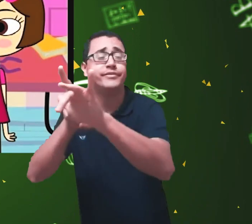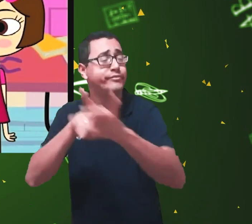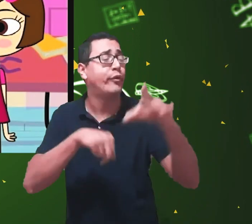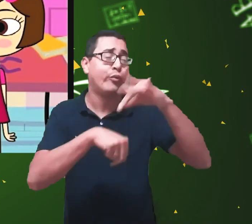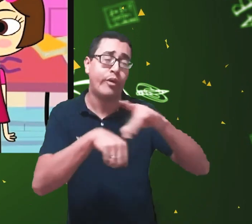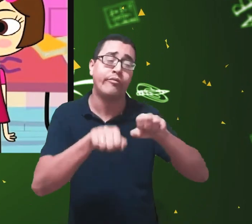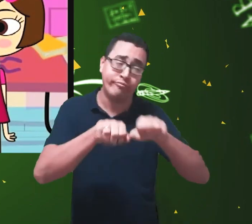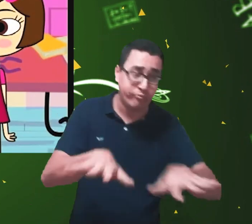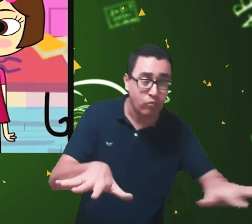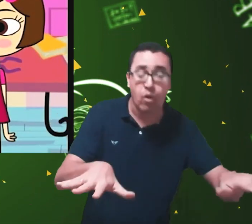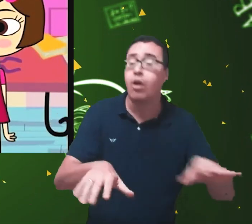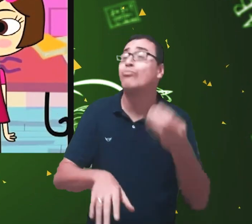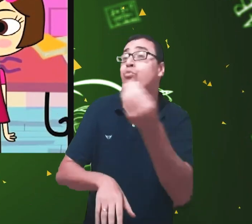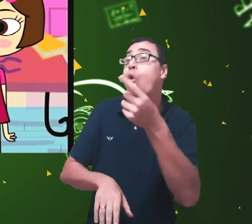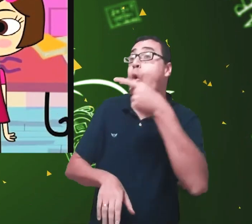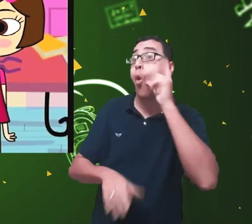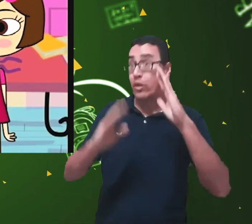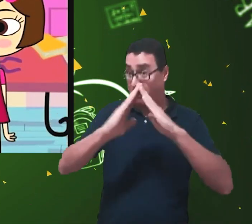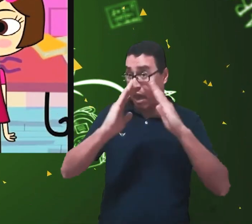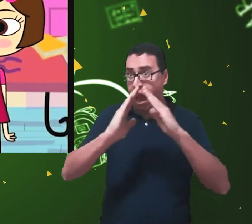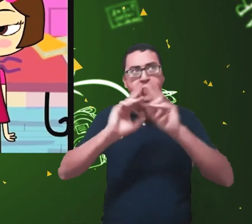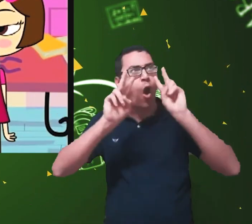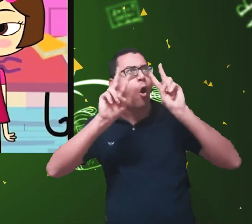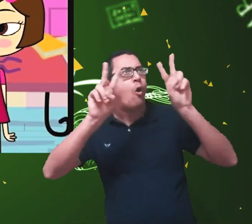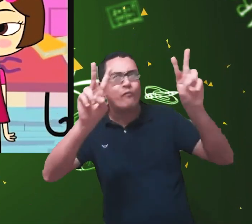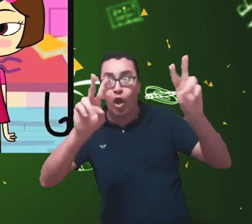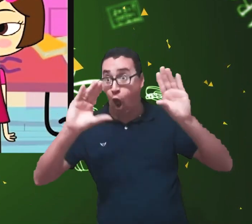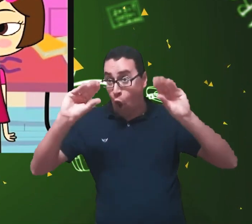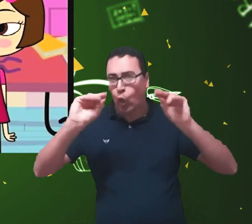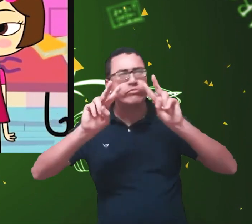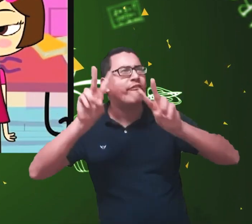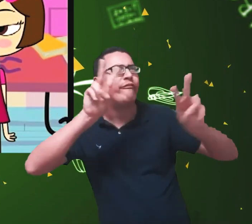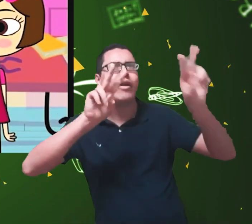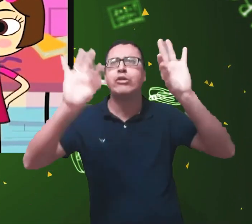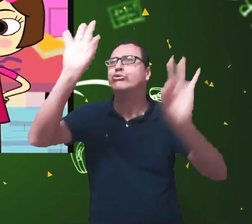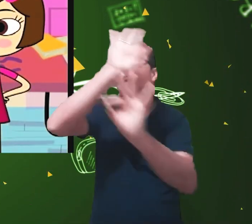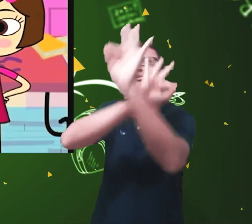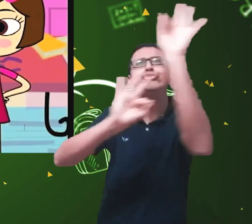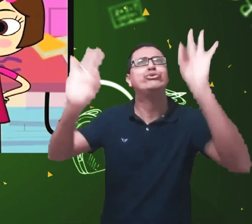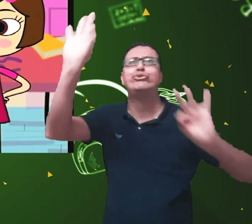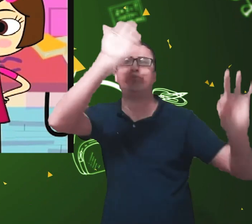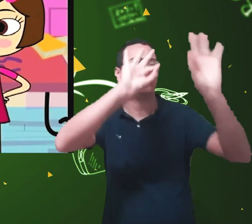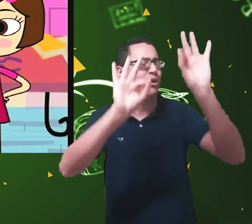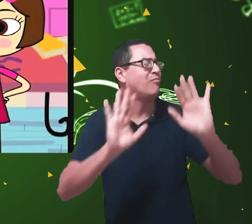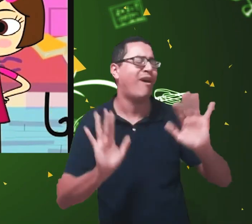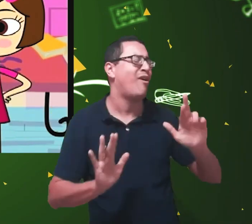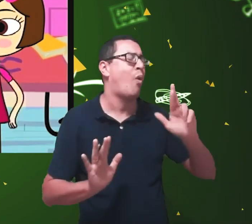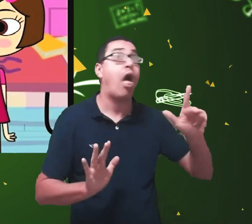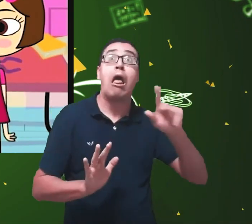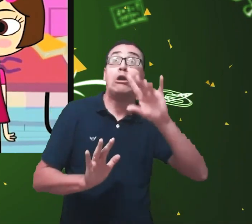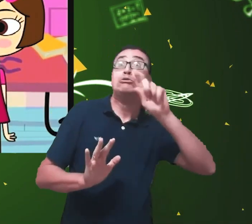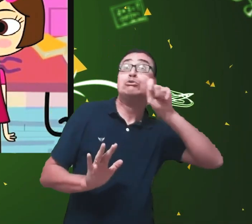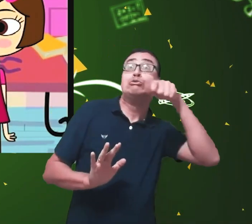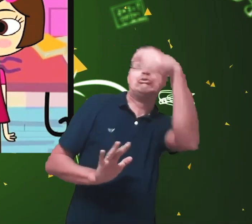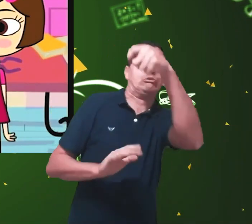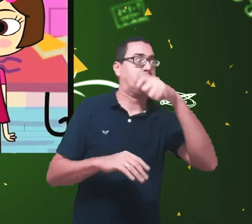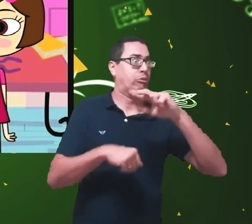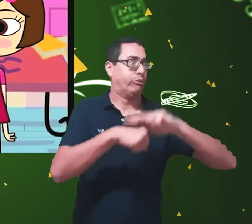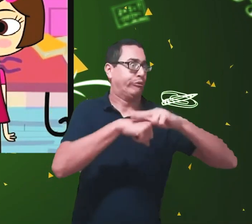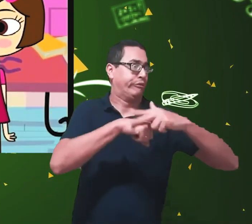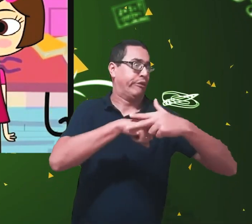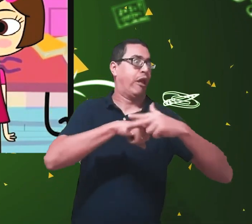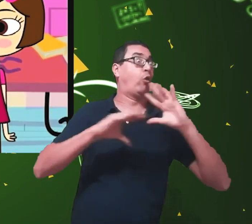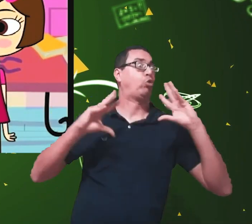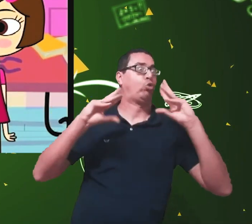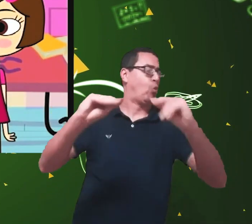ontem à noite lá em casa tinha um monte de mosquito. E daí? Nem todo borrachudo dá dengue. Mas, e por que ontem eu faltei